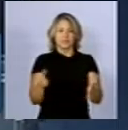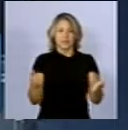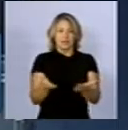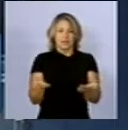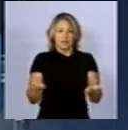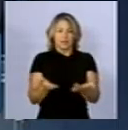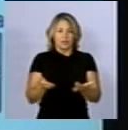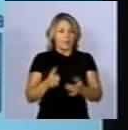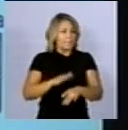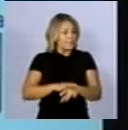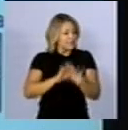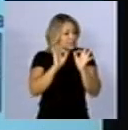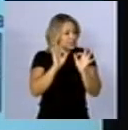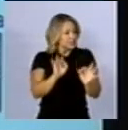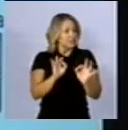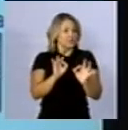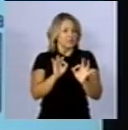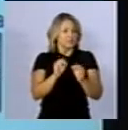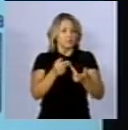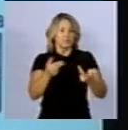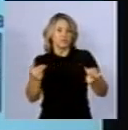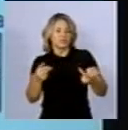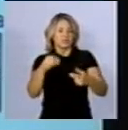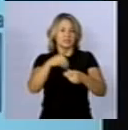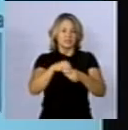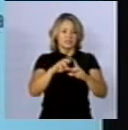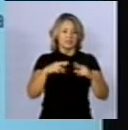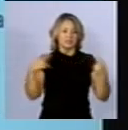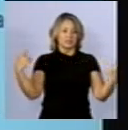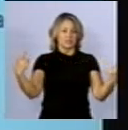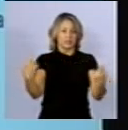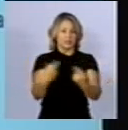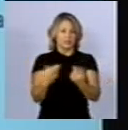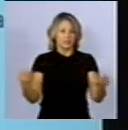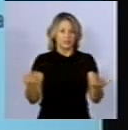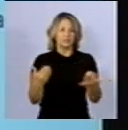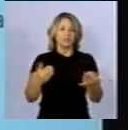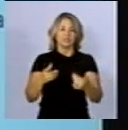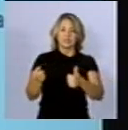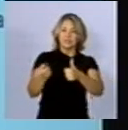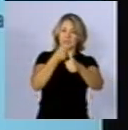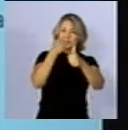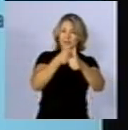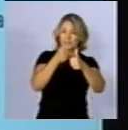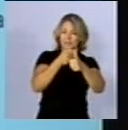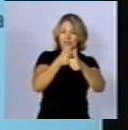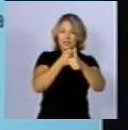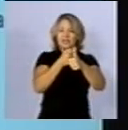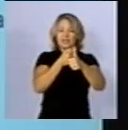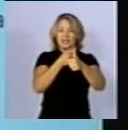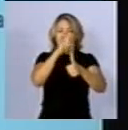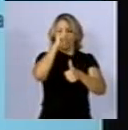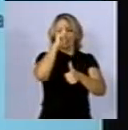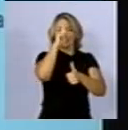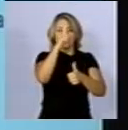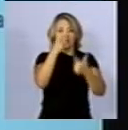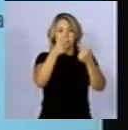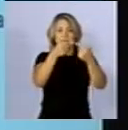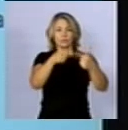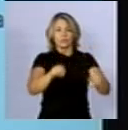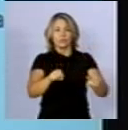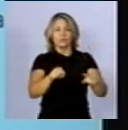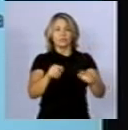focando mais especificamente o objeto da da audiência, desde que houve a primeira suspeita levantada a respeito da da de